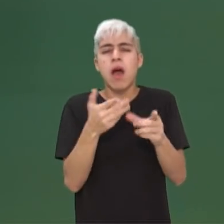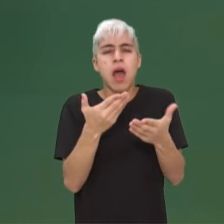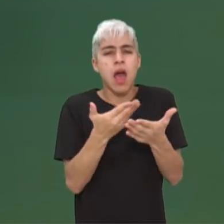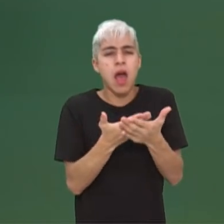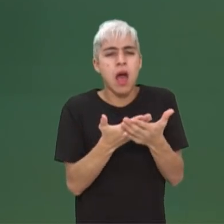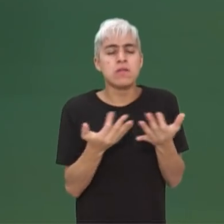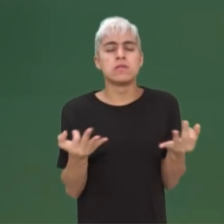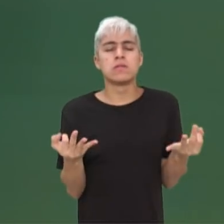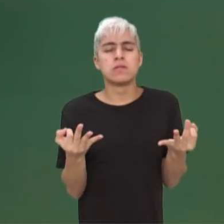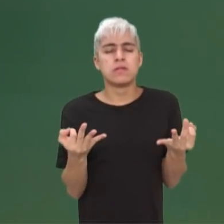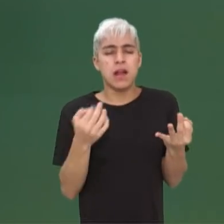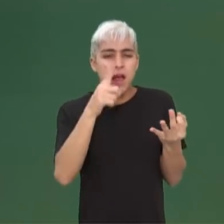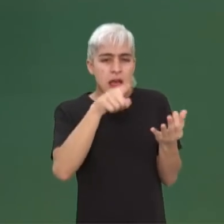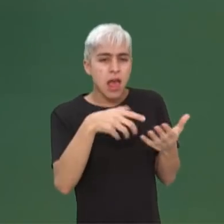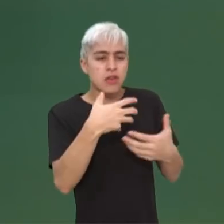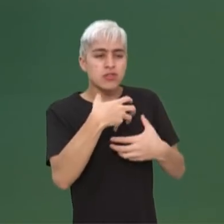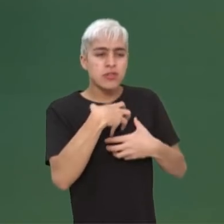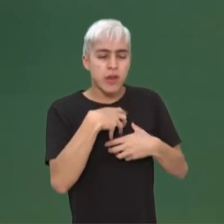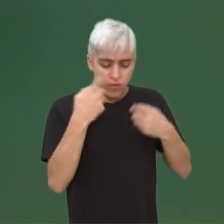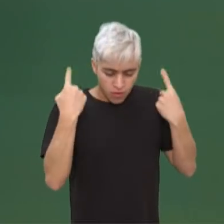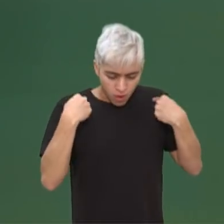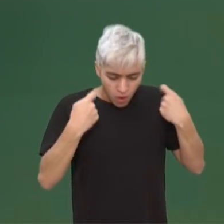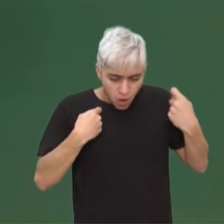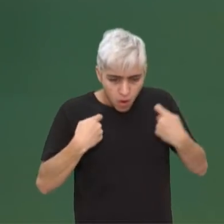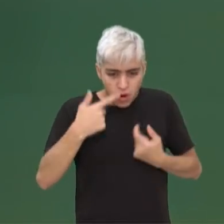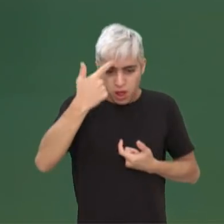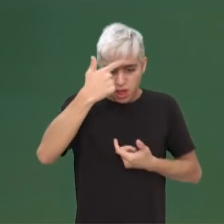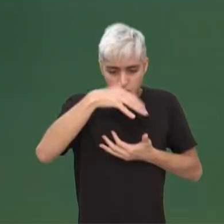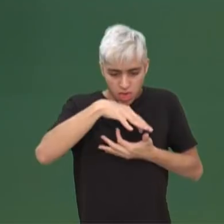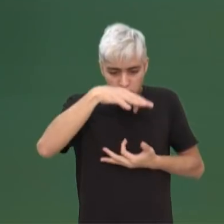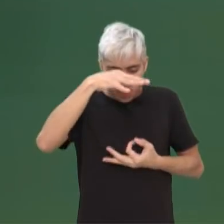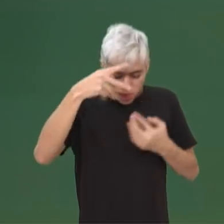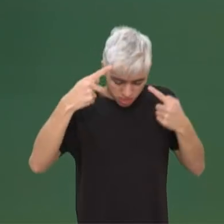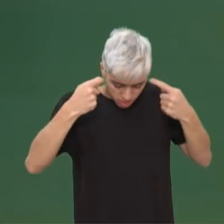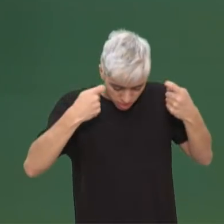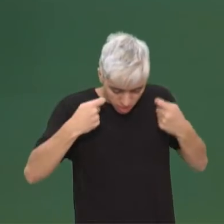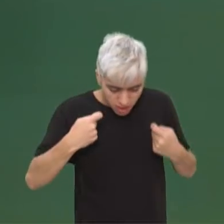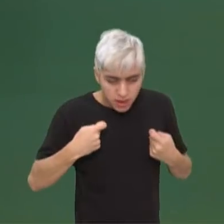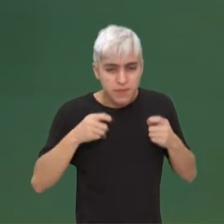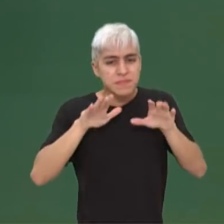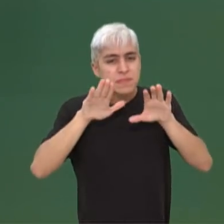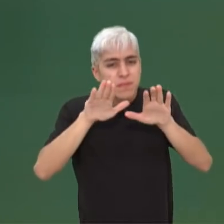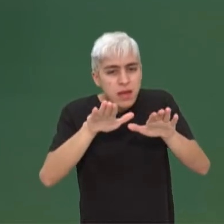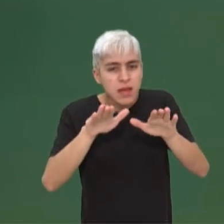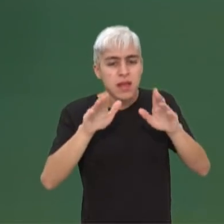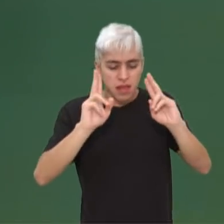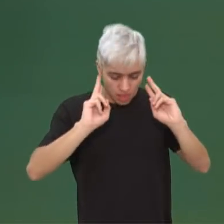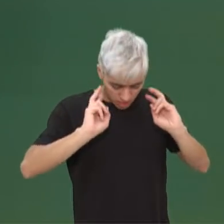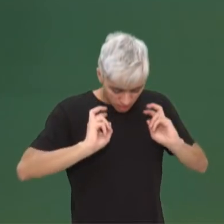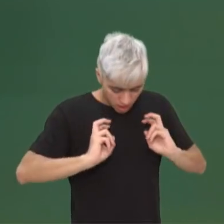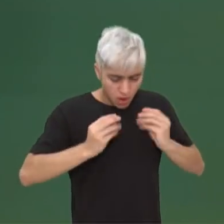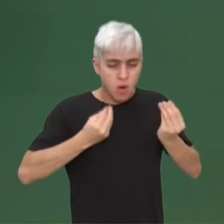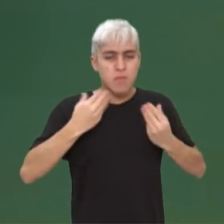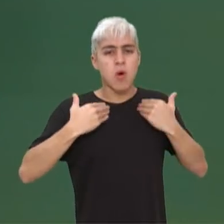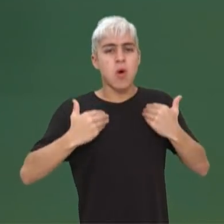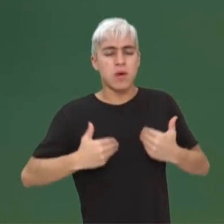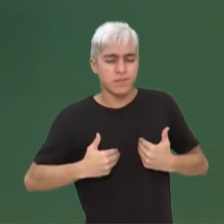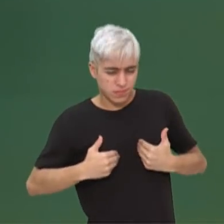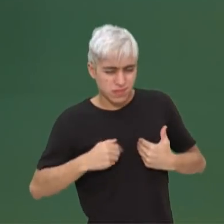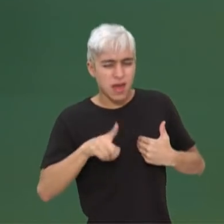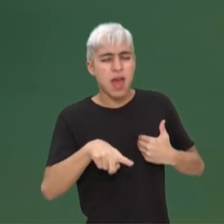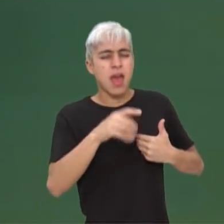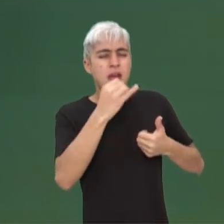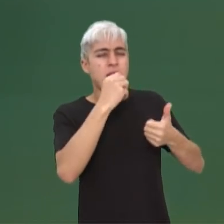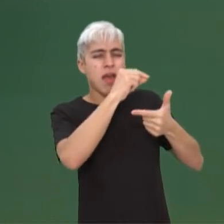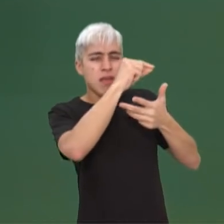que exigem ali todo um controle espiritual, um controle do nosso corpo, e você vai perceber e vai conhecer melhor ali o seu corpo. Então são exemplos de